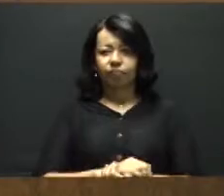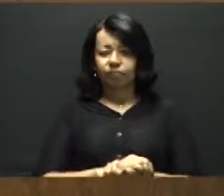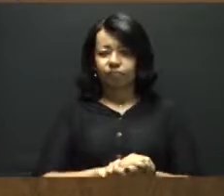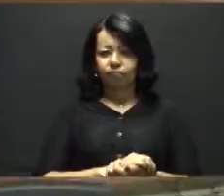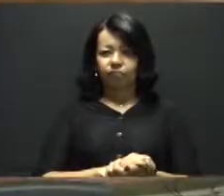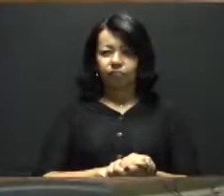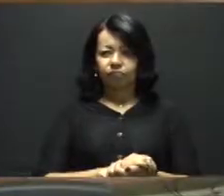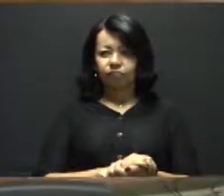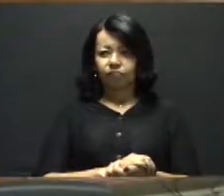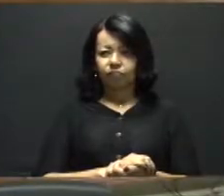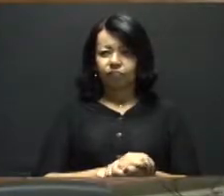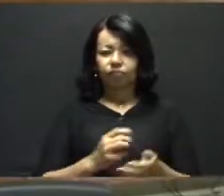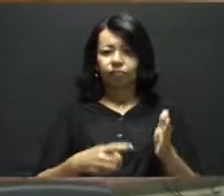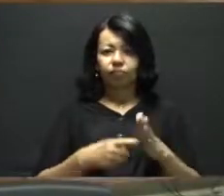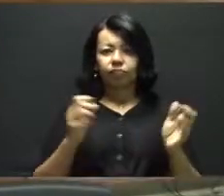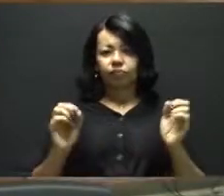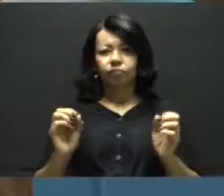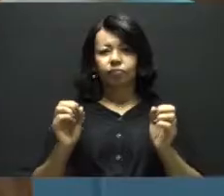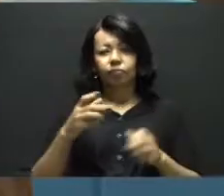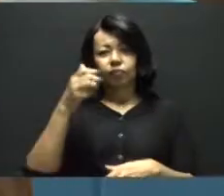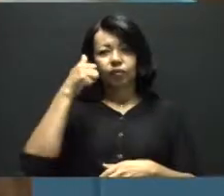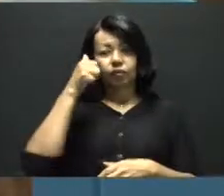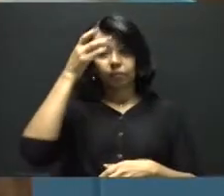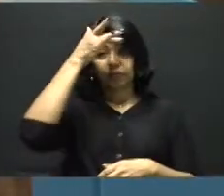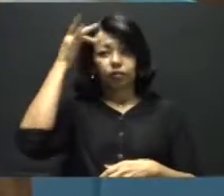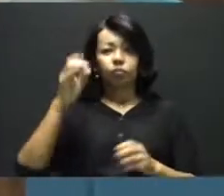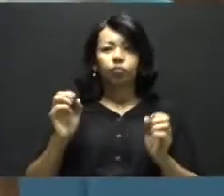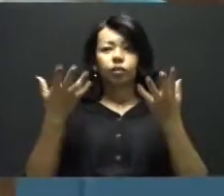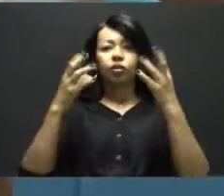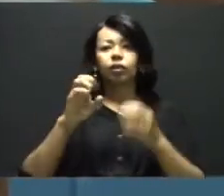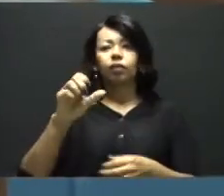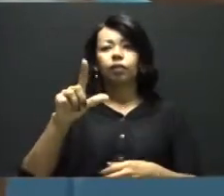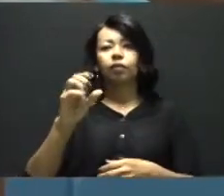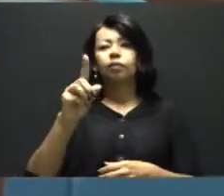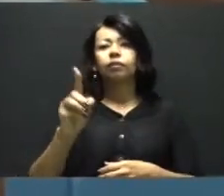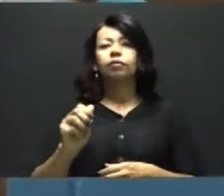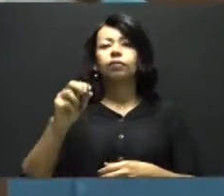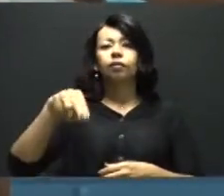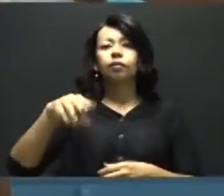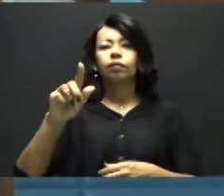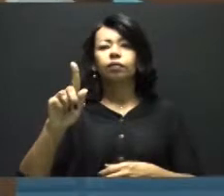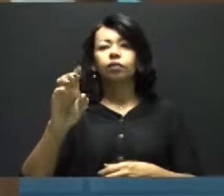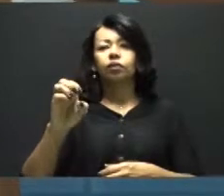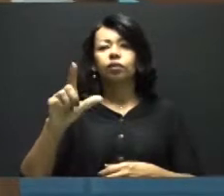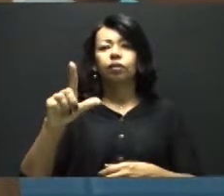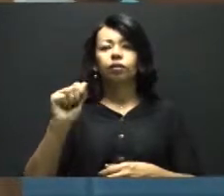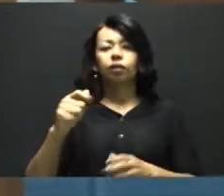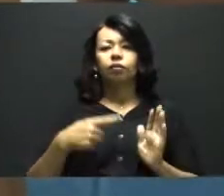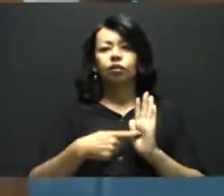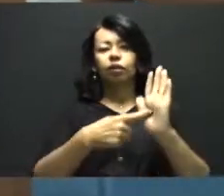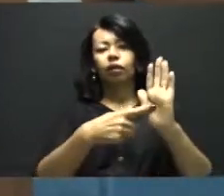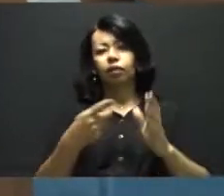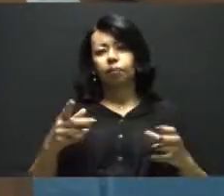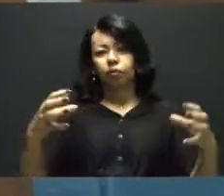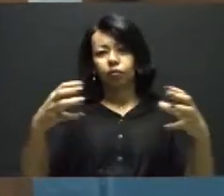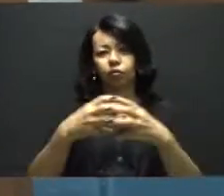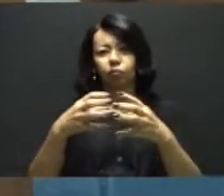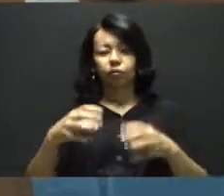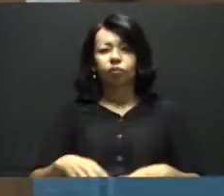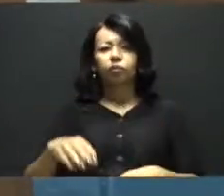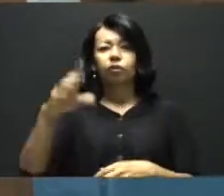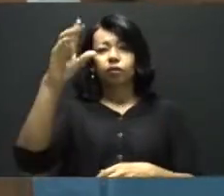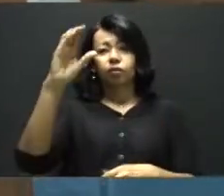nossa primeira homenageada é elisângela ferreira da silva indicada pela bancada do